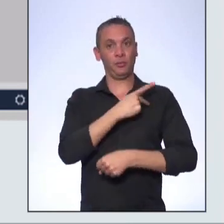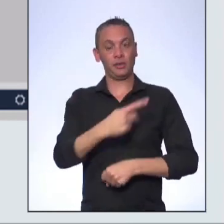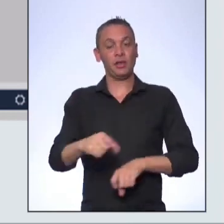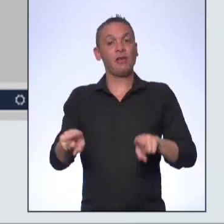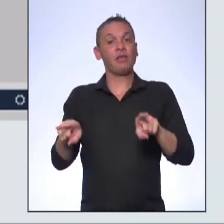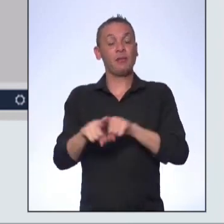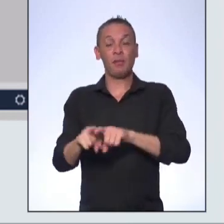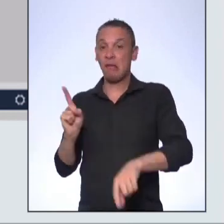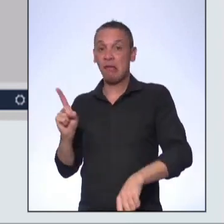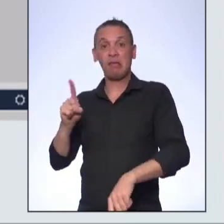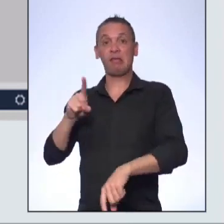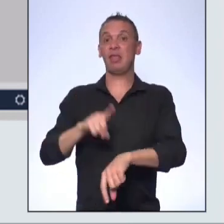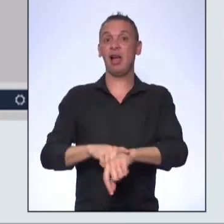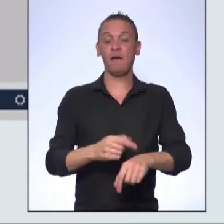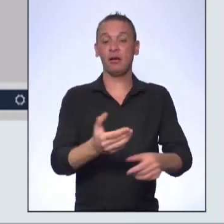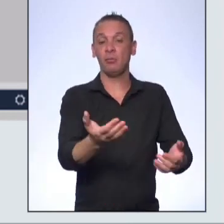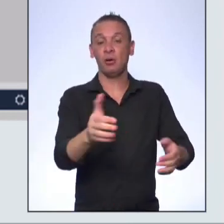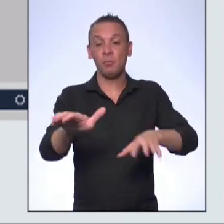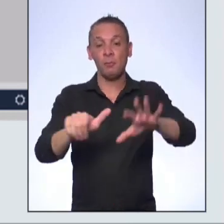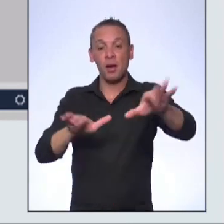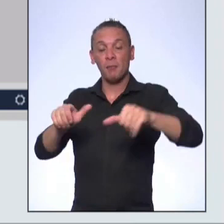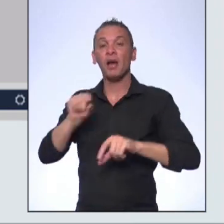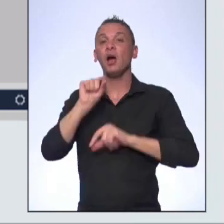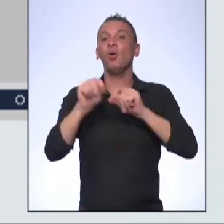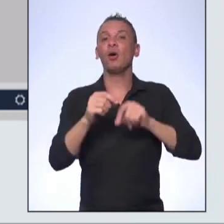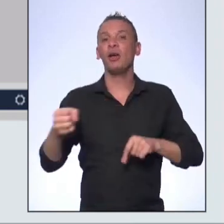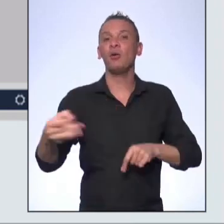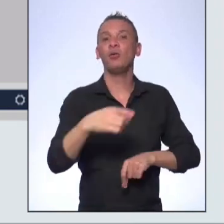e imediatamente convocar novas eleições.